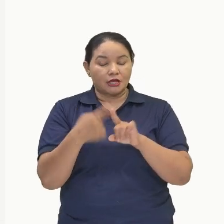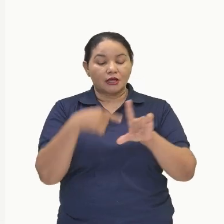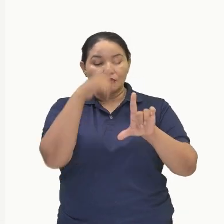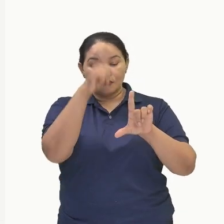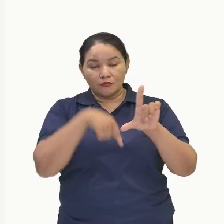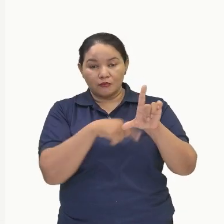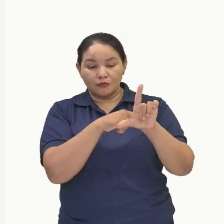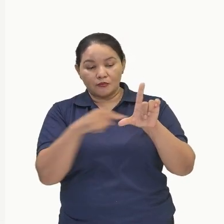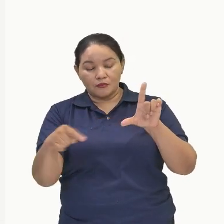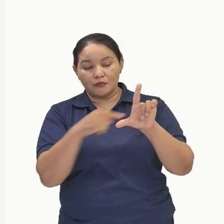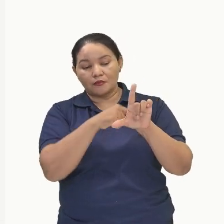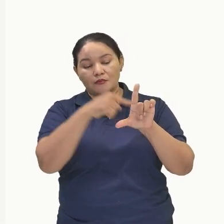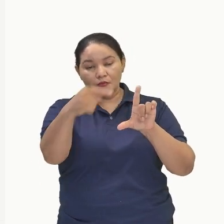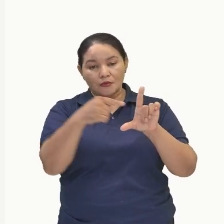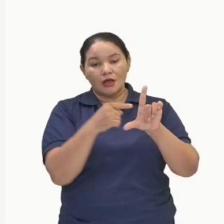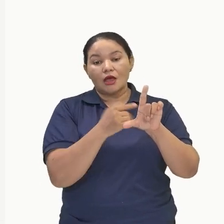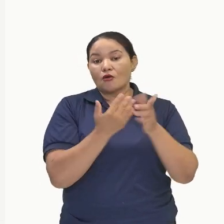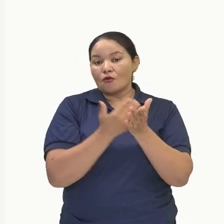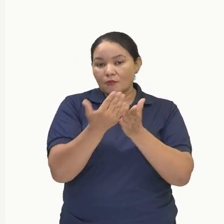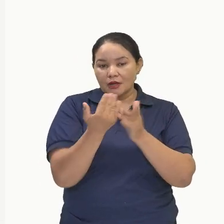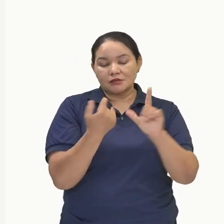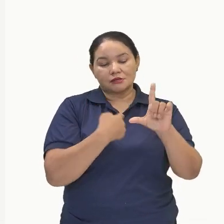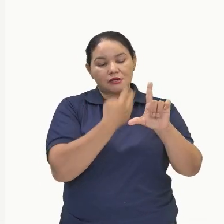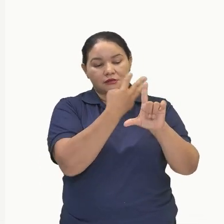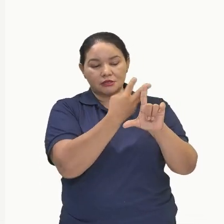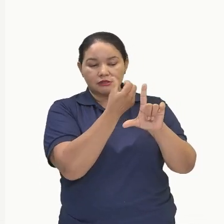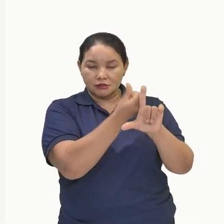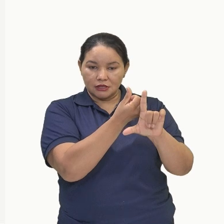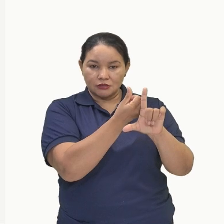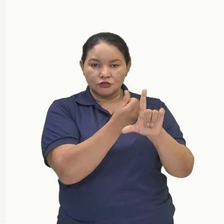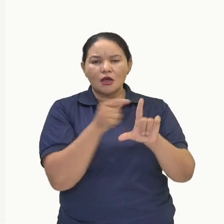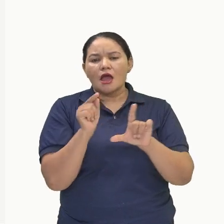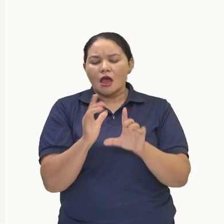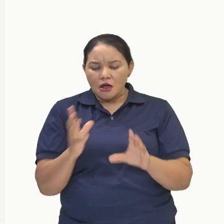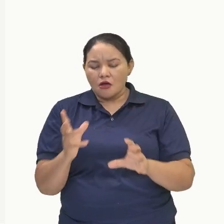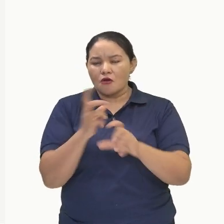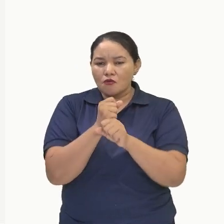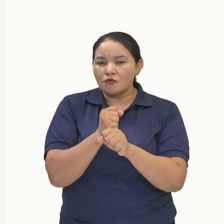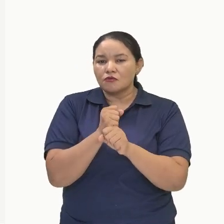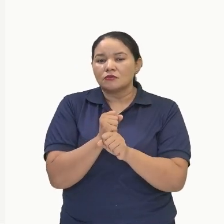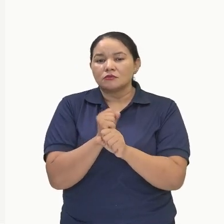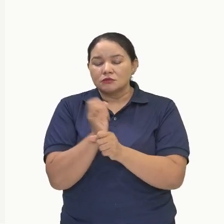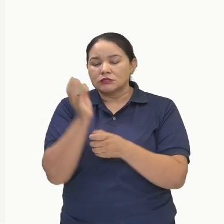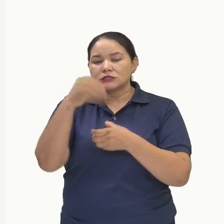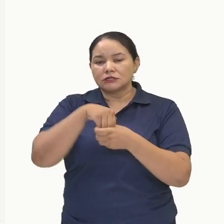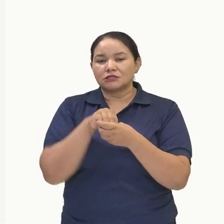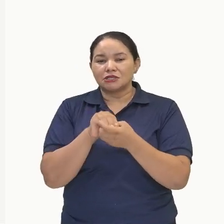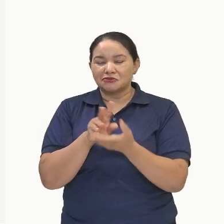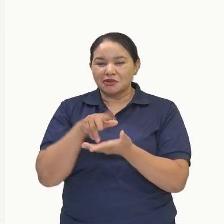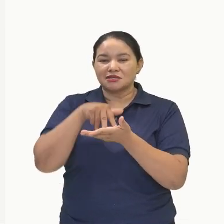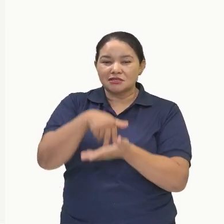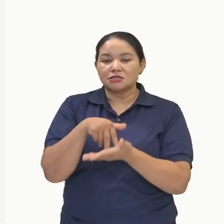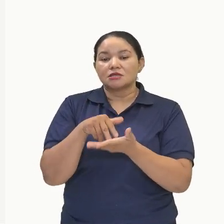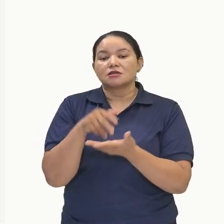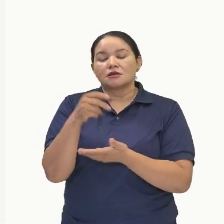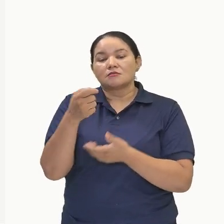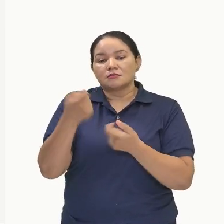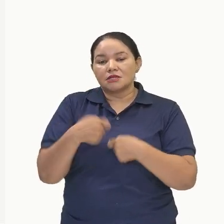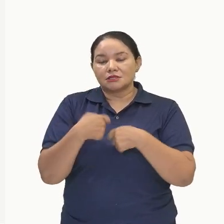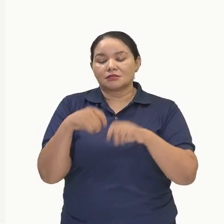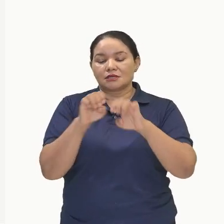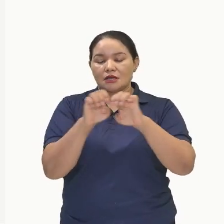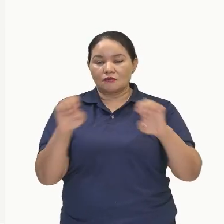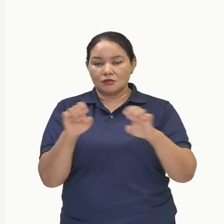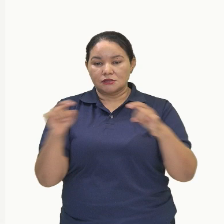gráfico começa. Agora, para que eu calcule a resistência interna, basta que eu use a equação